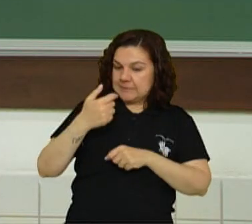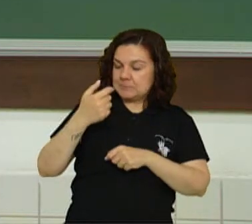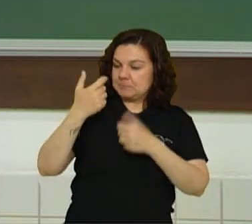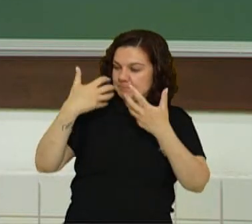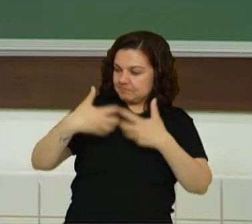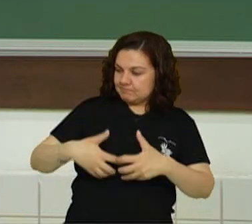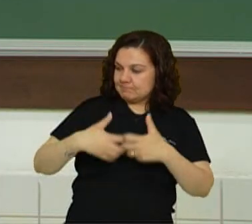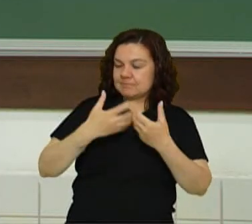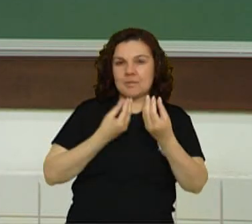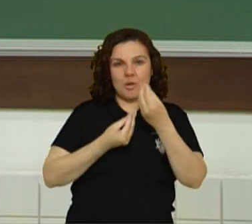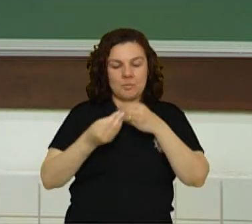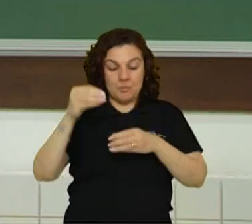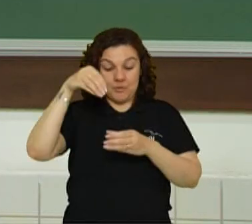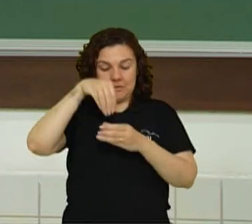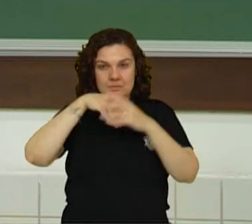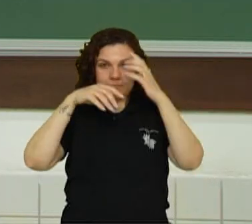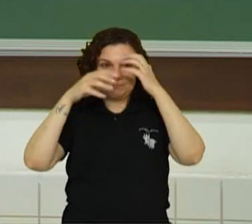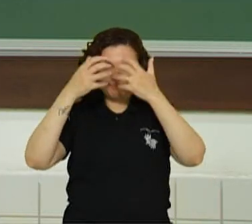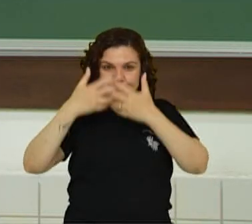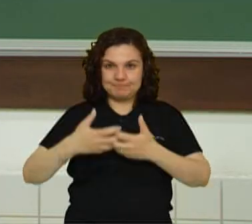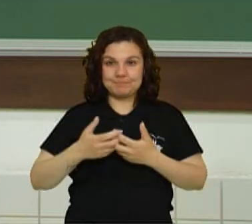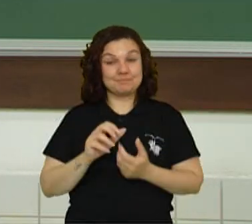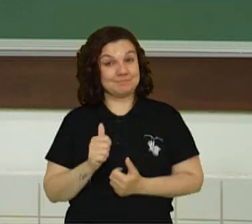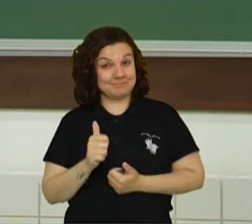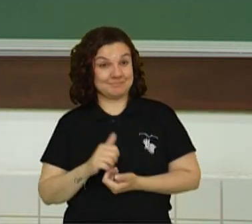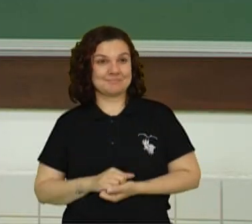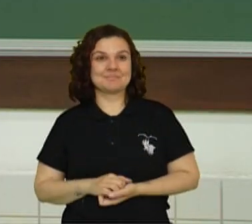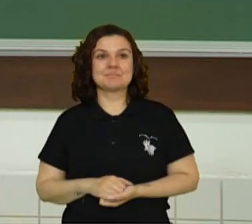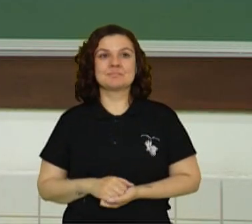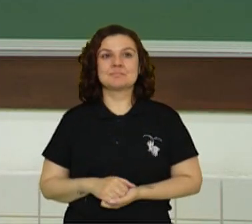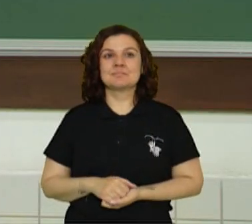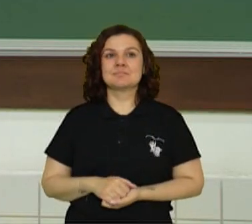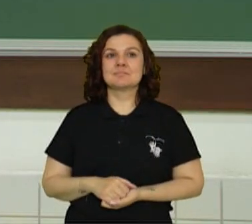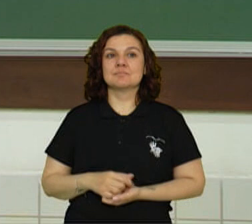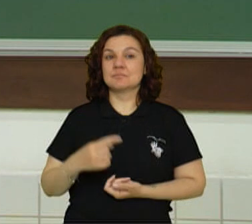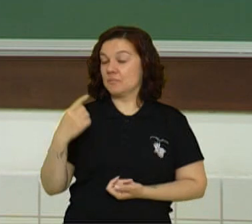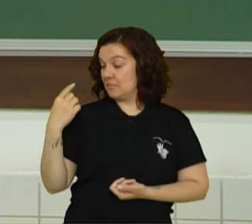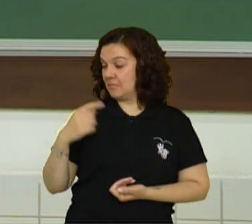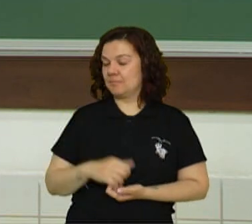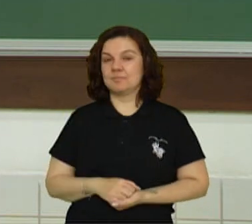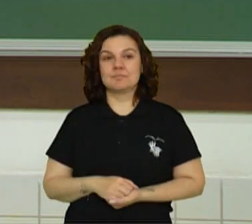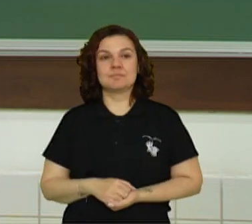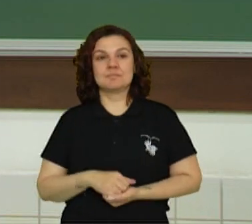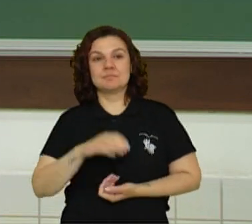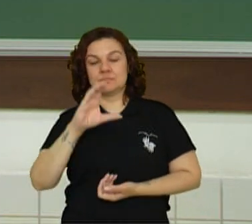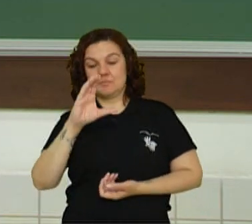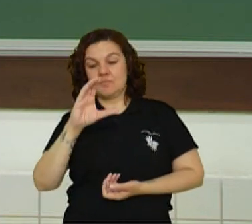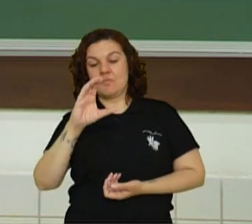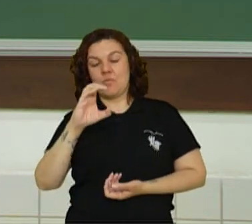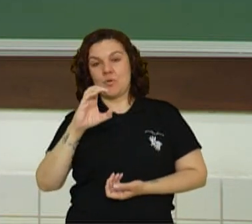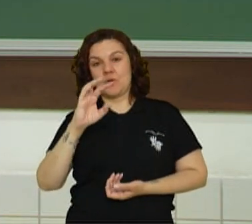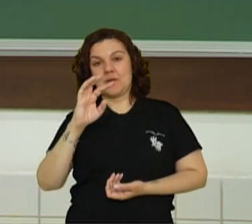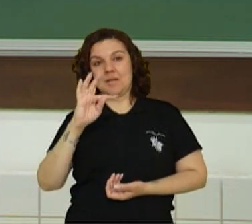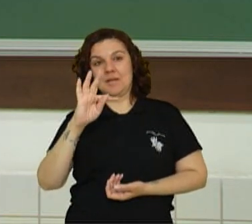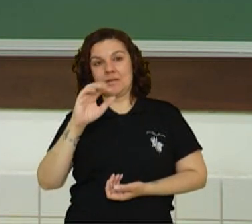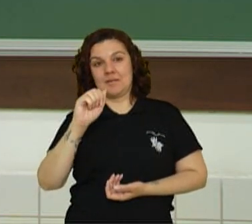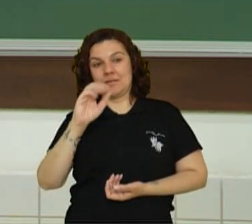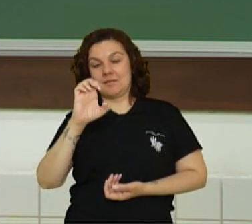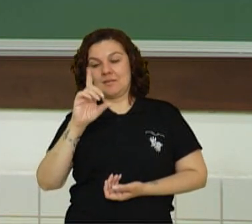forma, como ela é dentro da sua cabecinha. Tá legal? Vamos falar um pouquinho do octaedro, já que ele